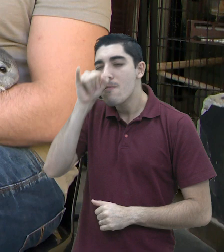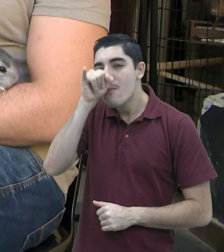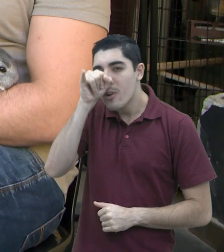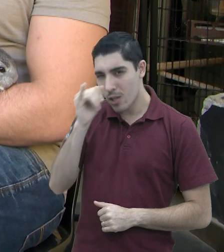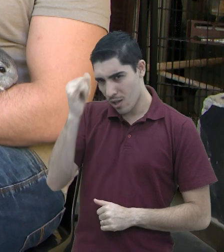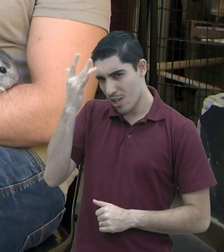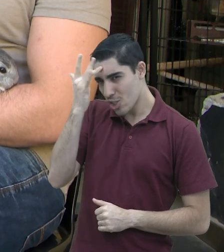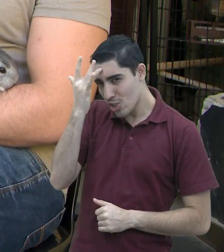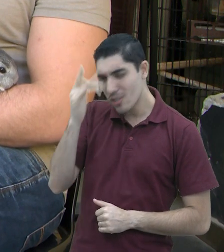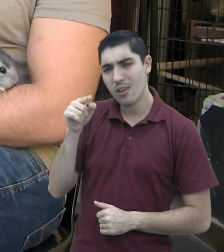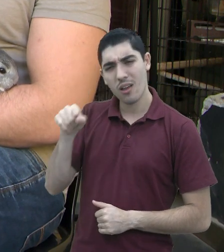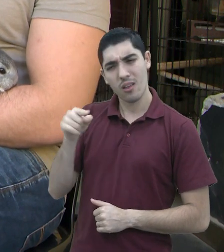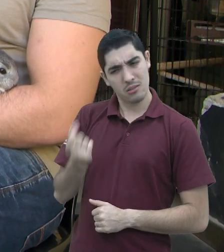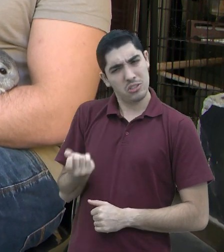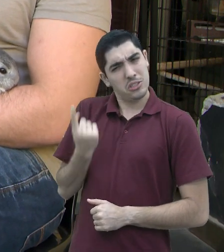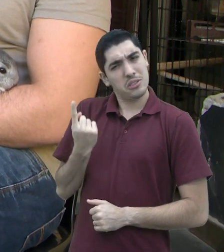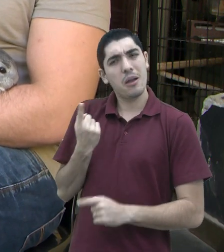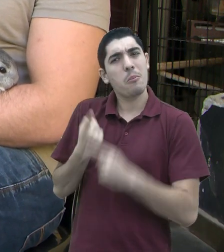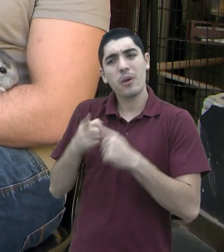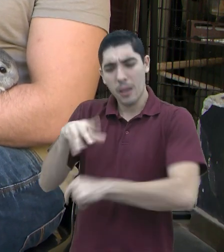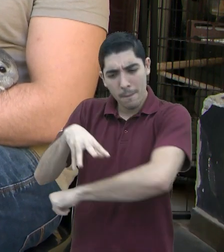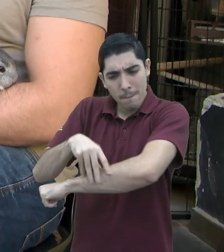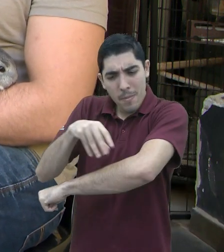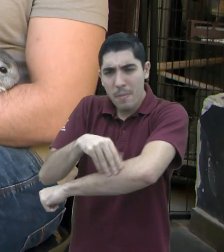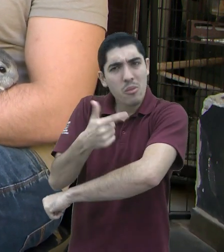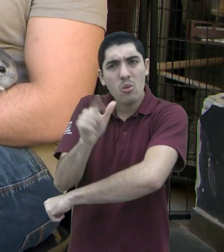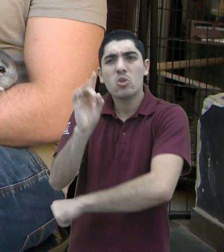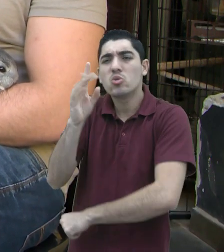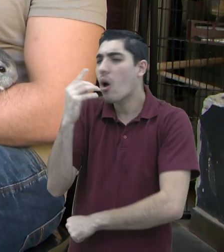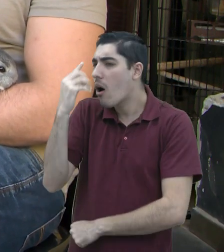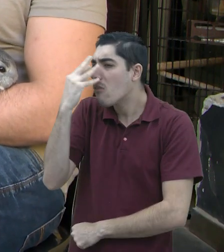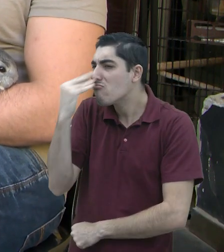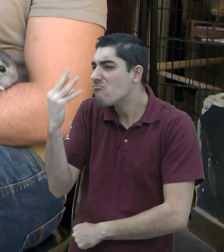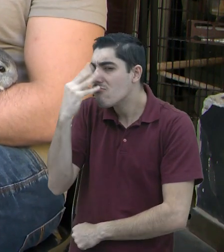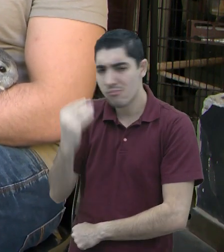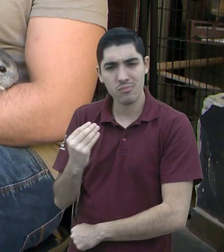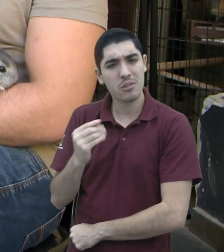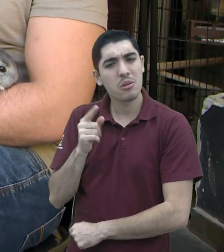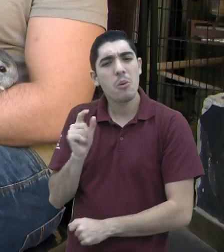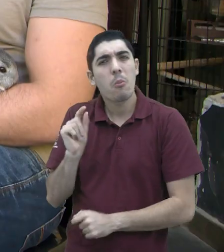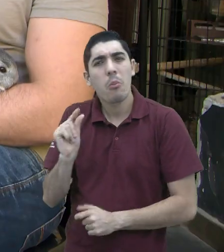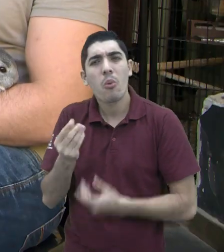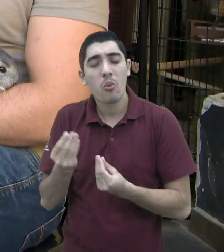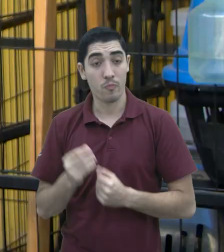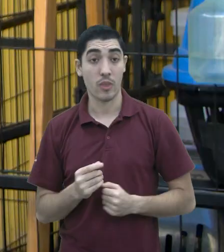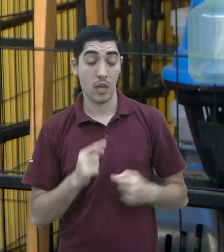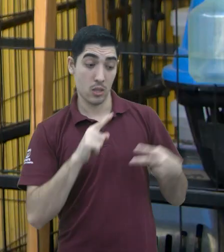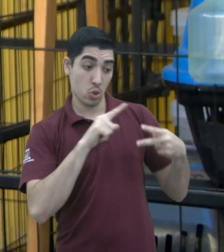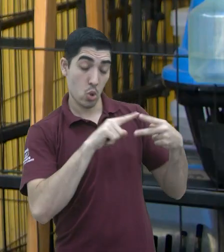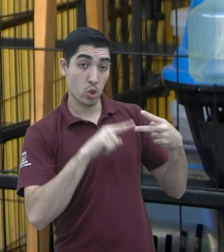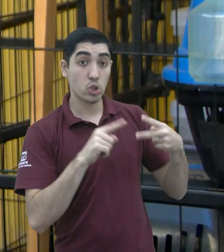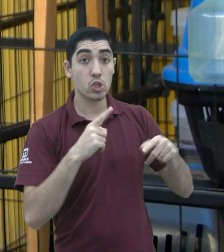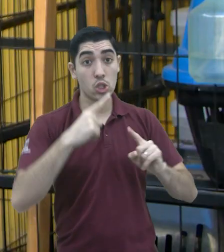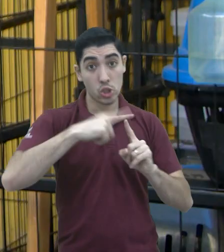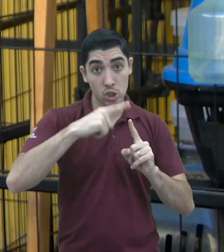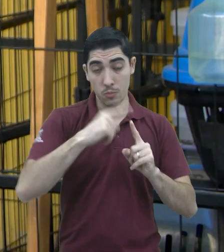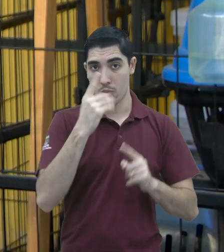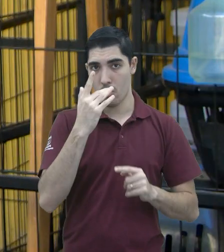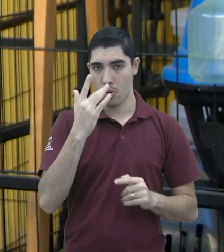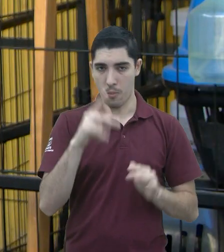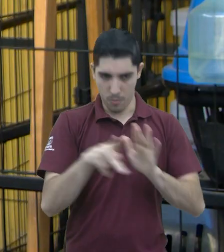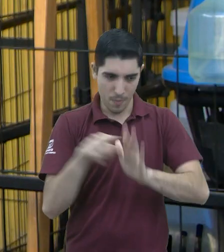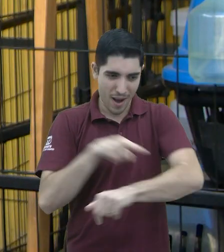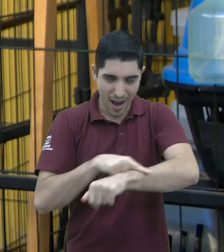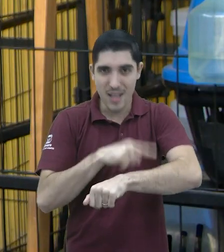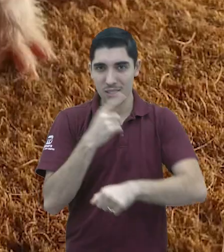da Índia que tá aí com você chama atenção porque ele não tem pelo. Quer dizer, tem um pouquinho aqui na região do focinho, Sim. mas é quase nada. Existem 2 raças de porquinho da